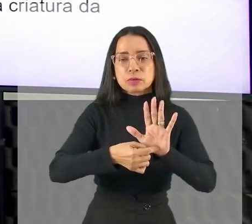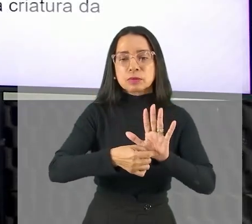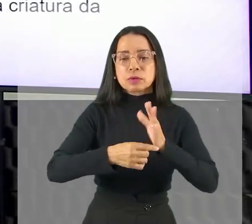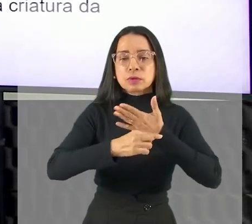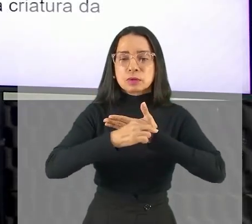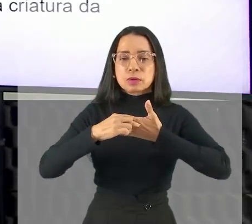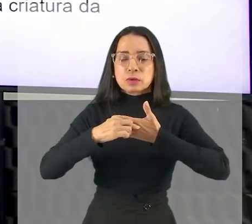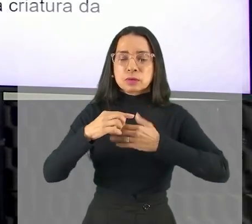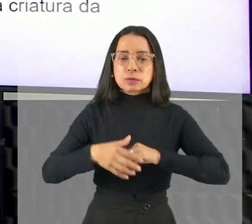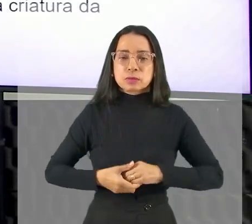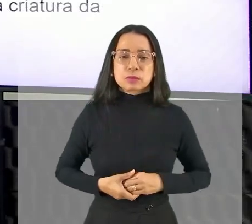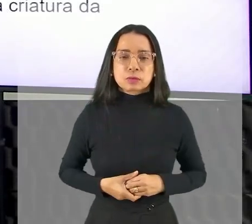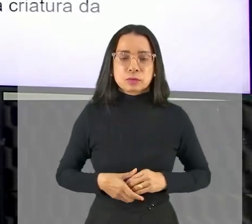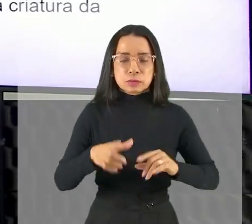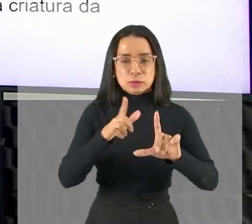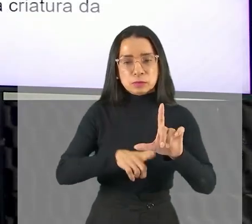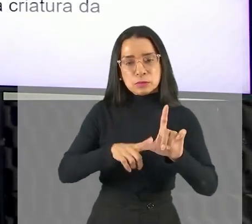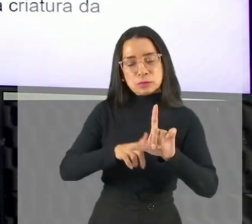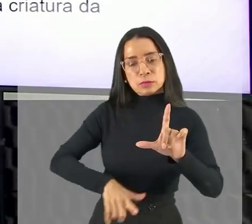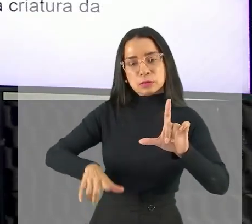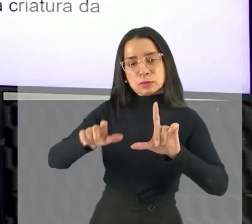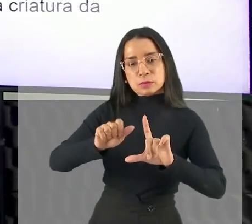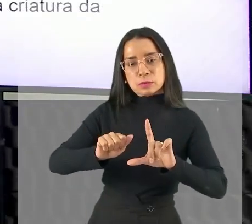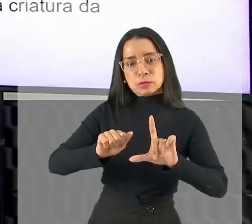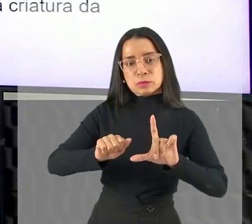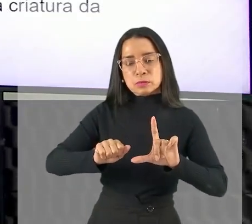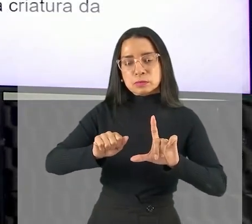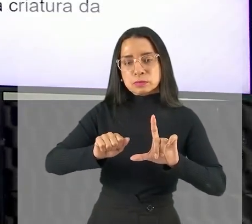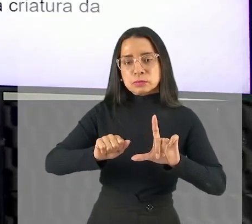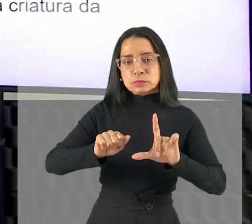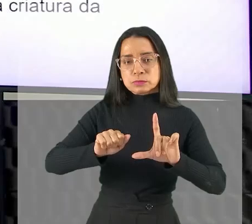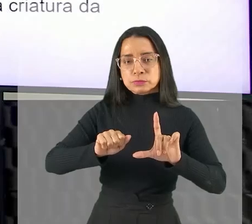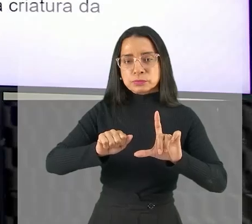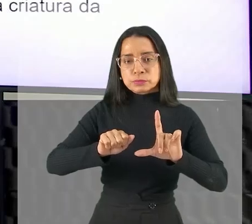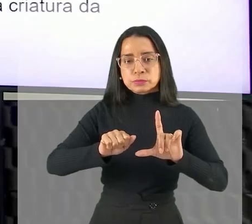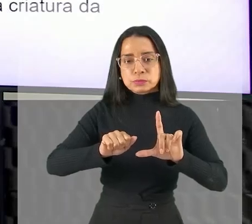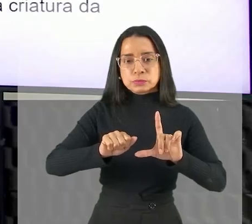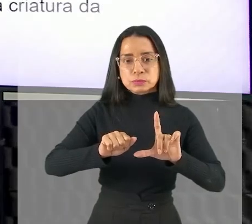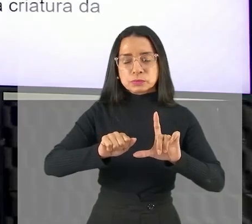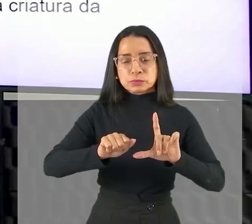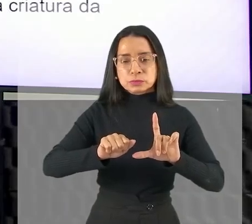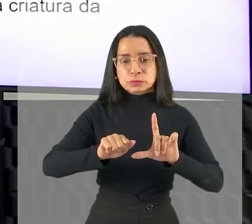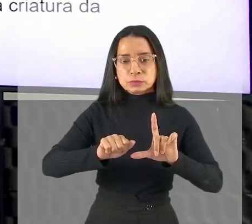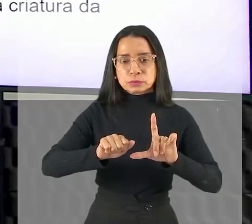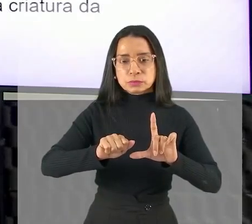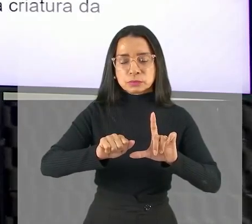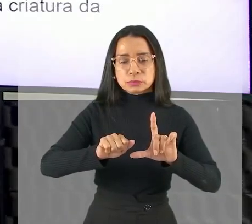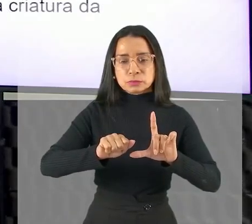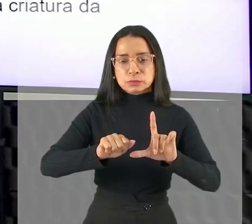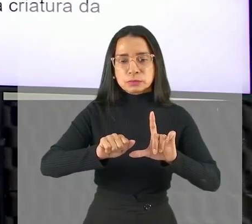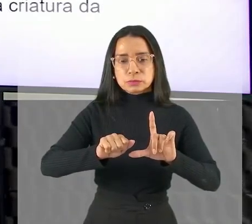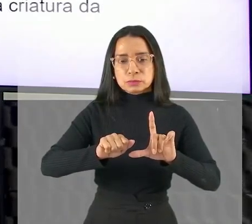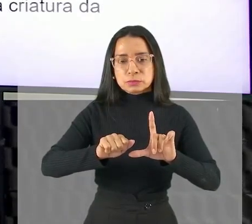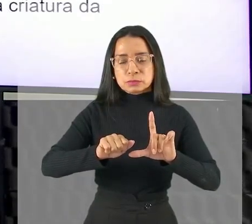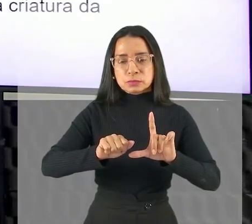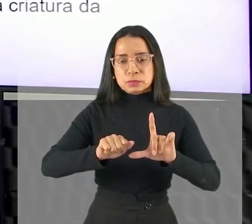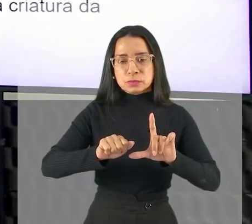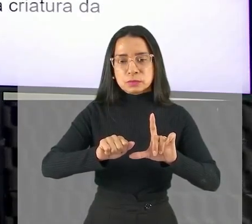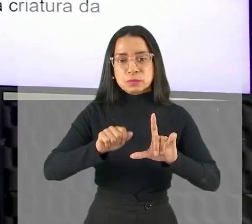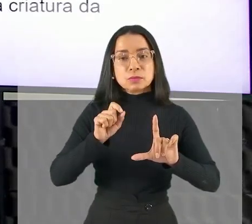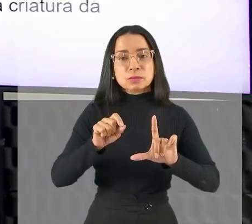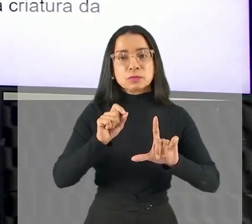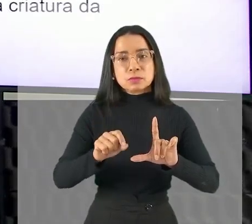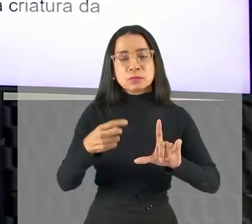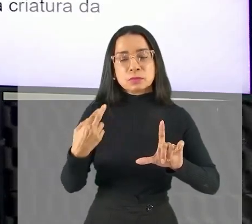autor. Alternativa A. O autor sobredoura a realidade e fecha os olhos às sardas e espinhas? Será que é o